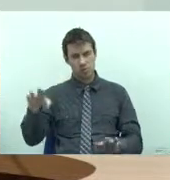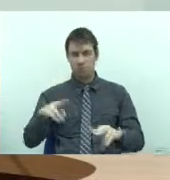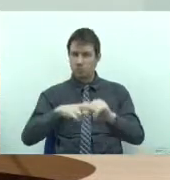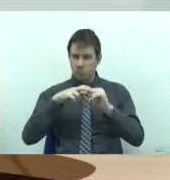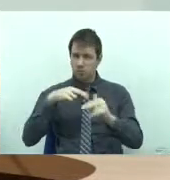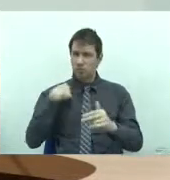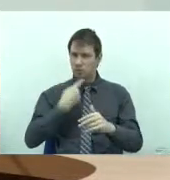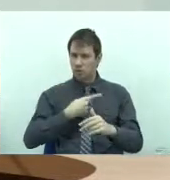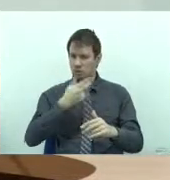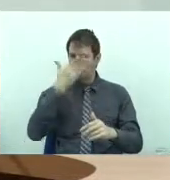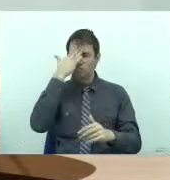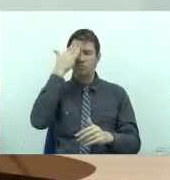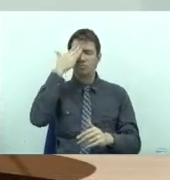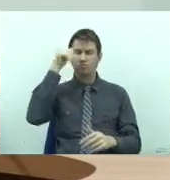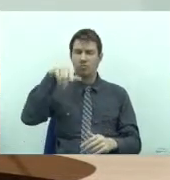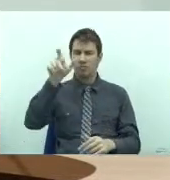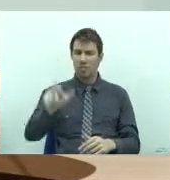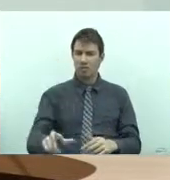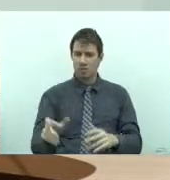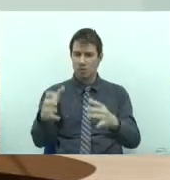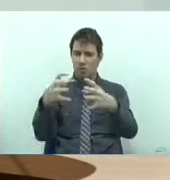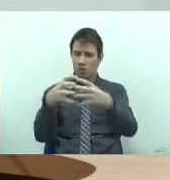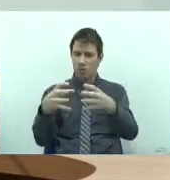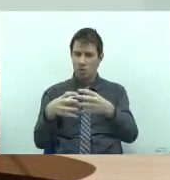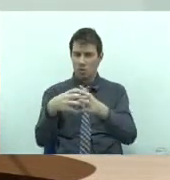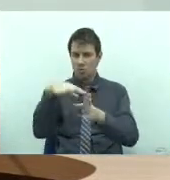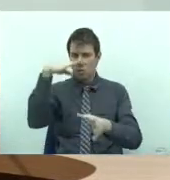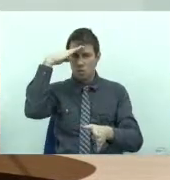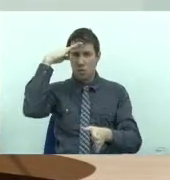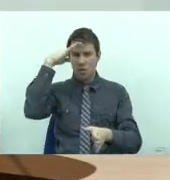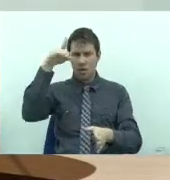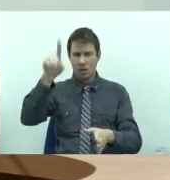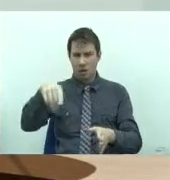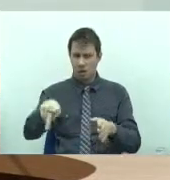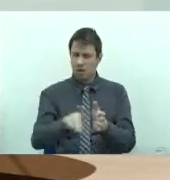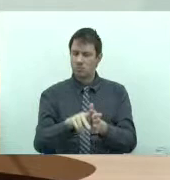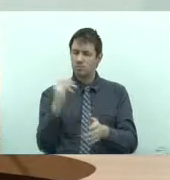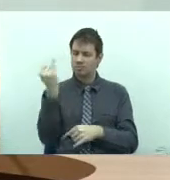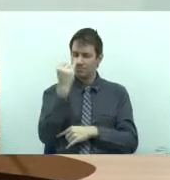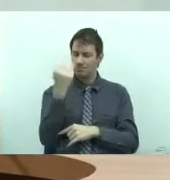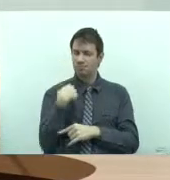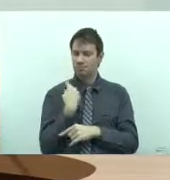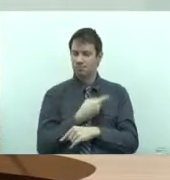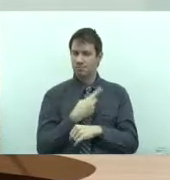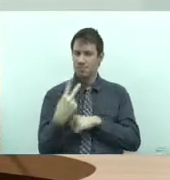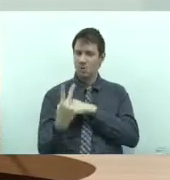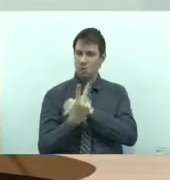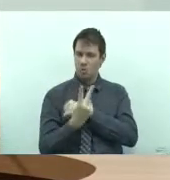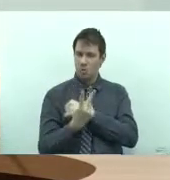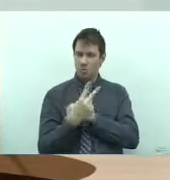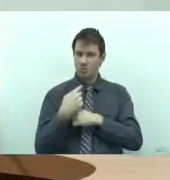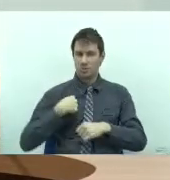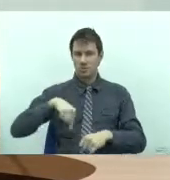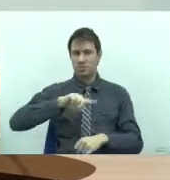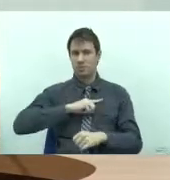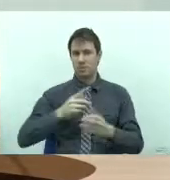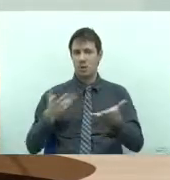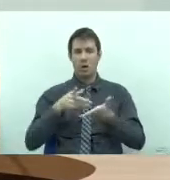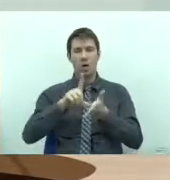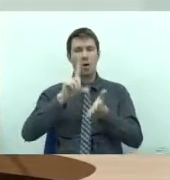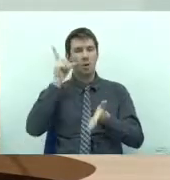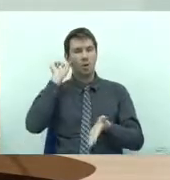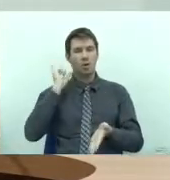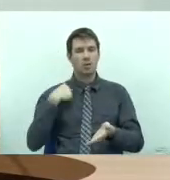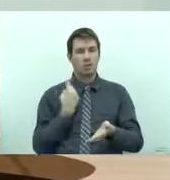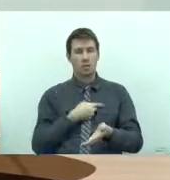classe, né? Essa classe tão importante para a nossa segurança pública. E ontem nós tivemos aqui as galerias